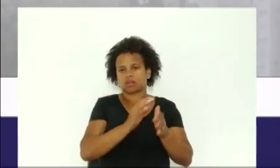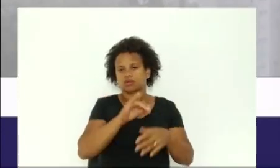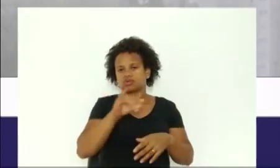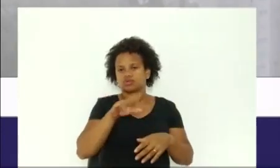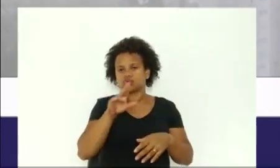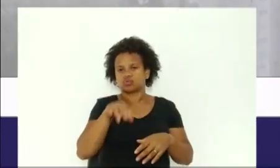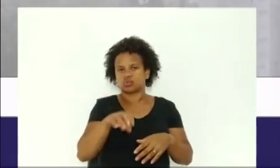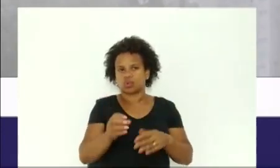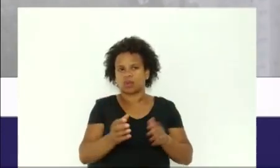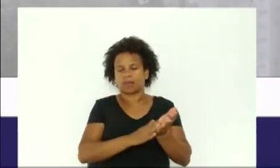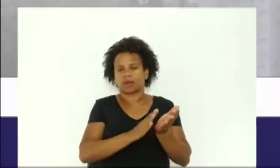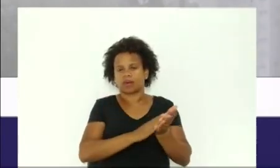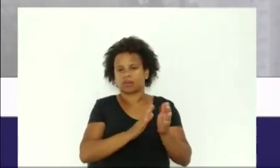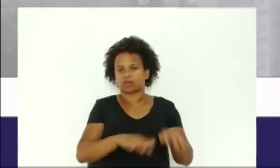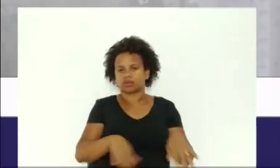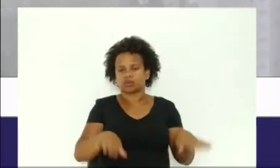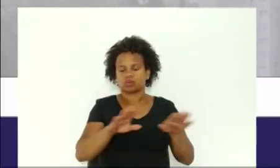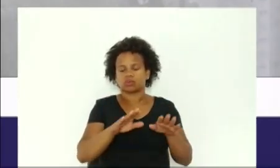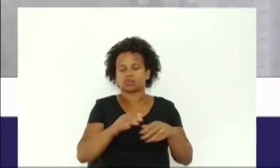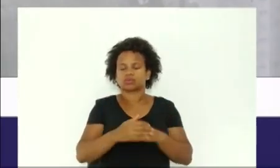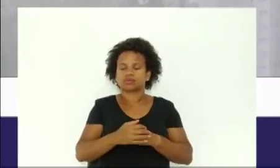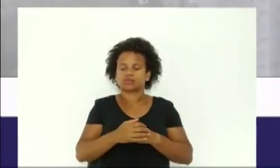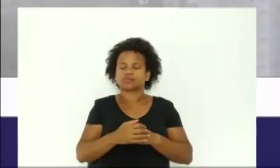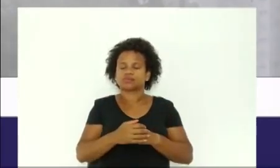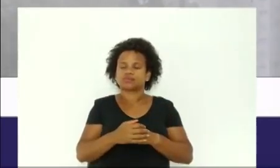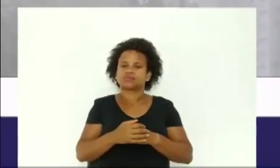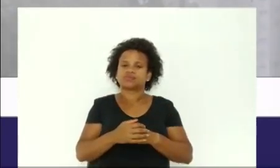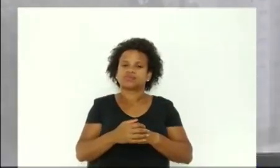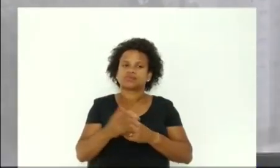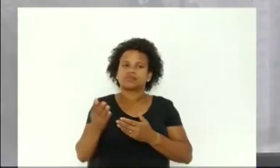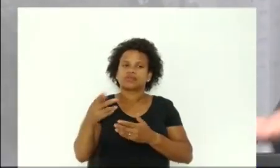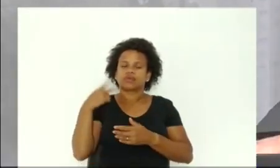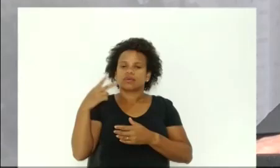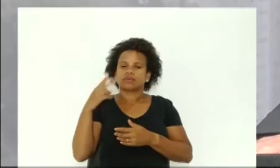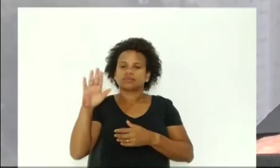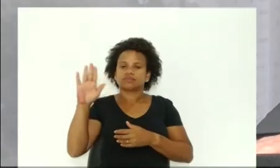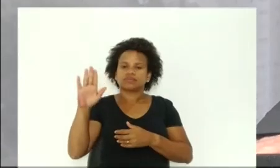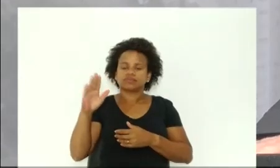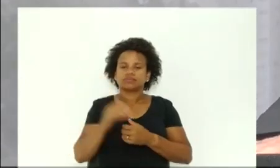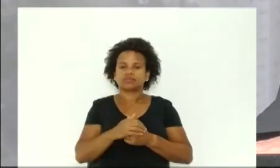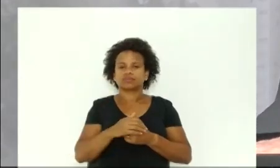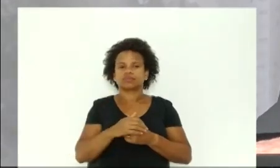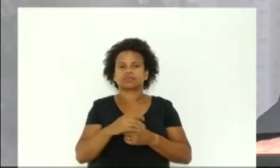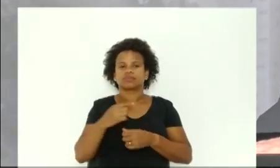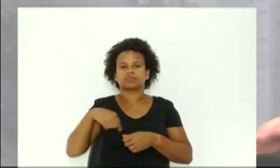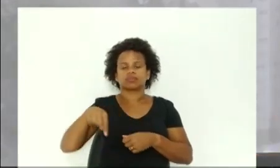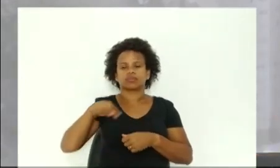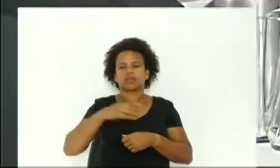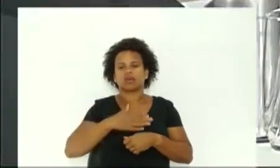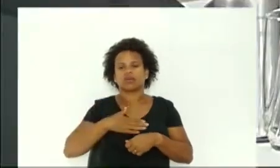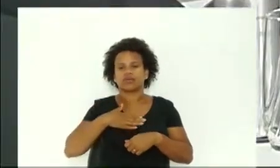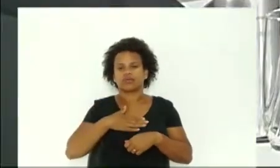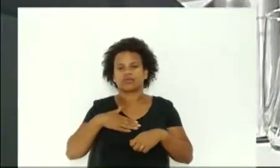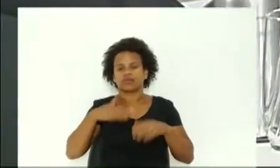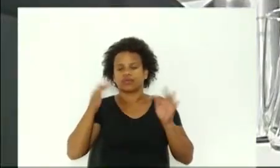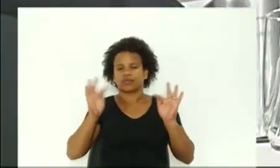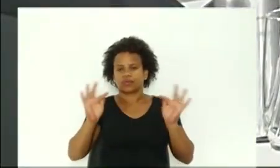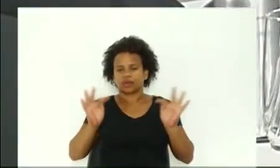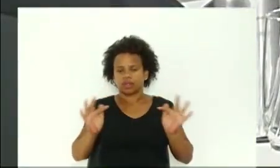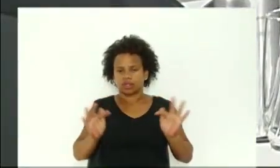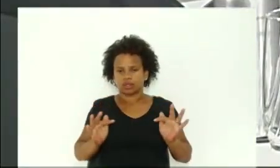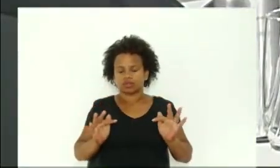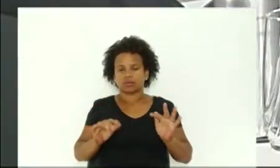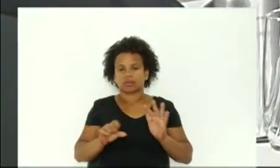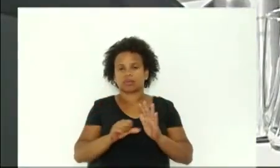para a cidade de Botucatu. Uma parte, vereador. Pois não, vereador. A gente fica feliz com... Primeiro eu quero falar